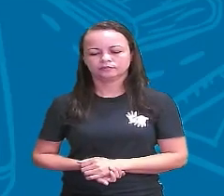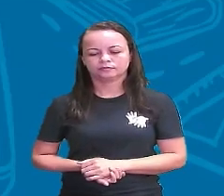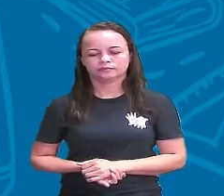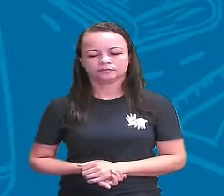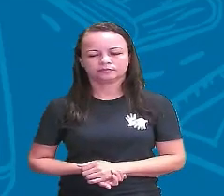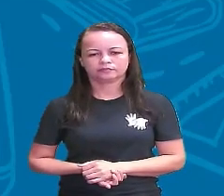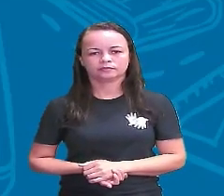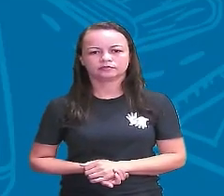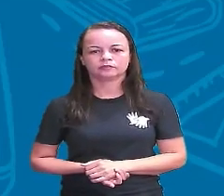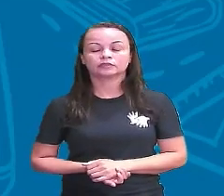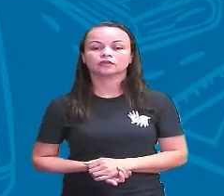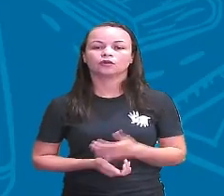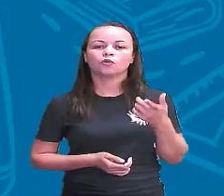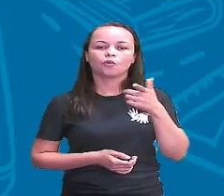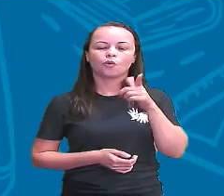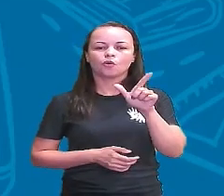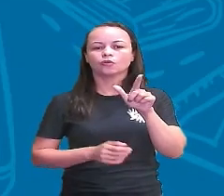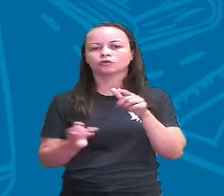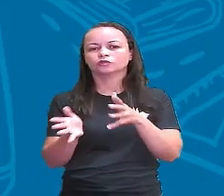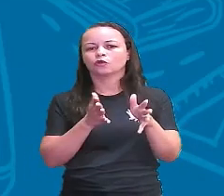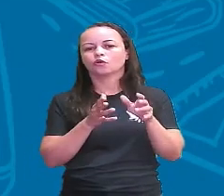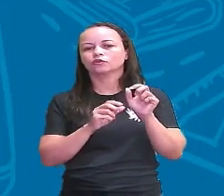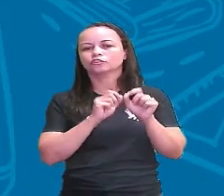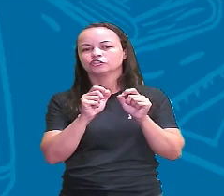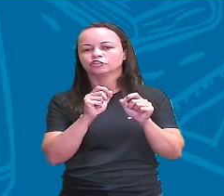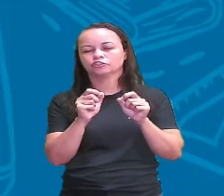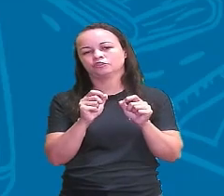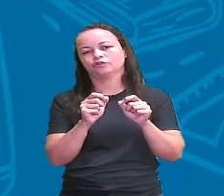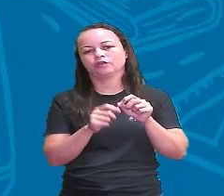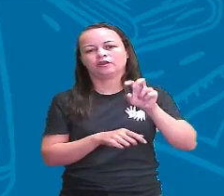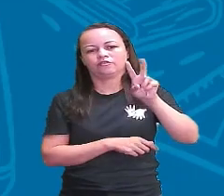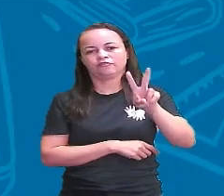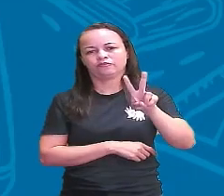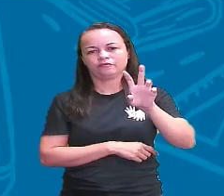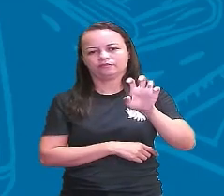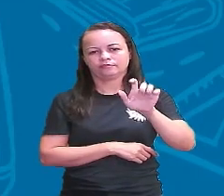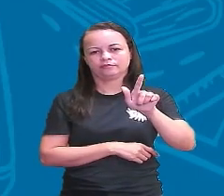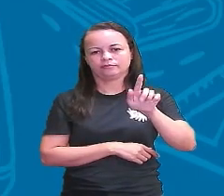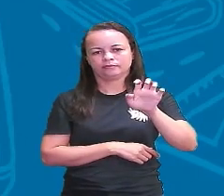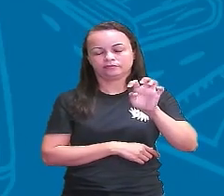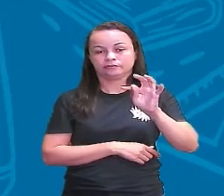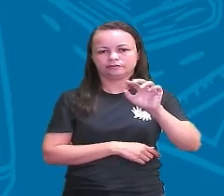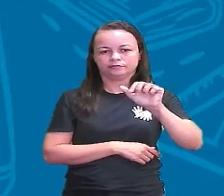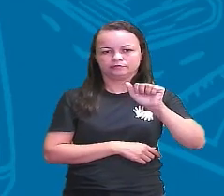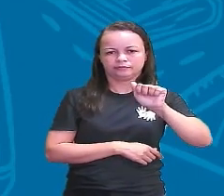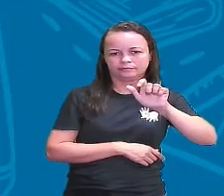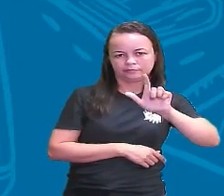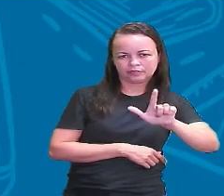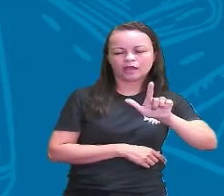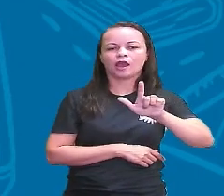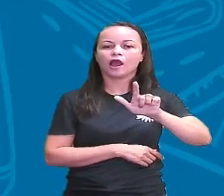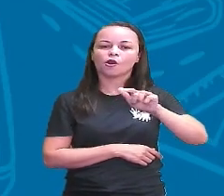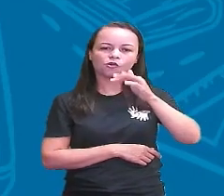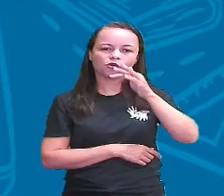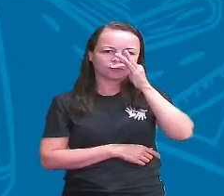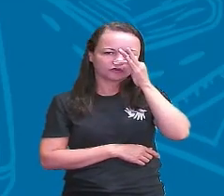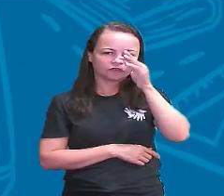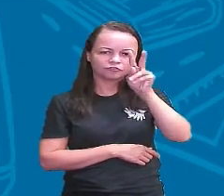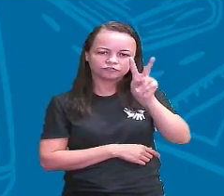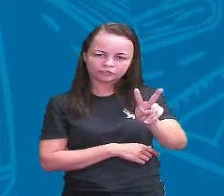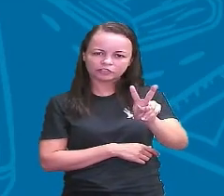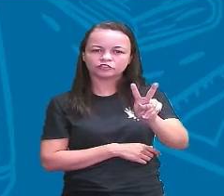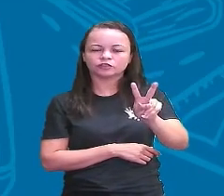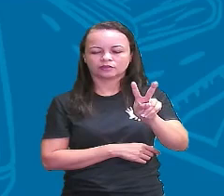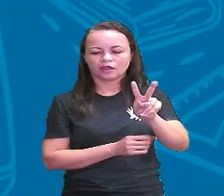o outro tipo de origem dos alimentos são aqueles de origem vegetal, né? E como o próprio nome sugere,